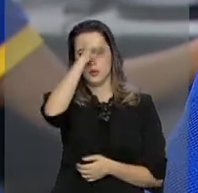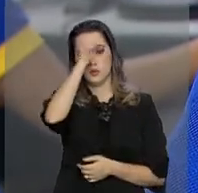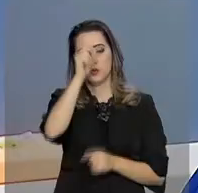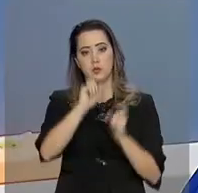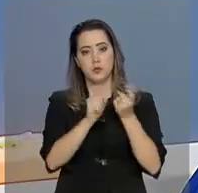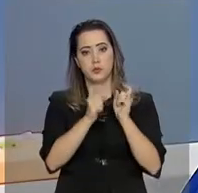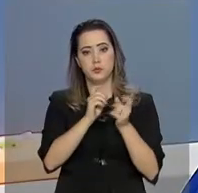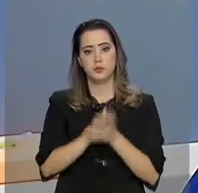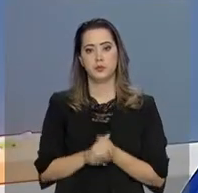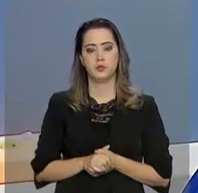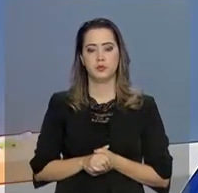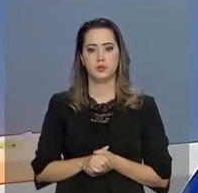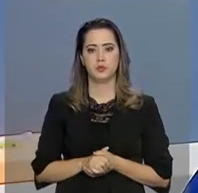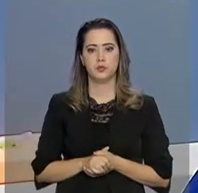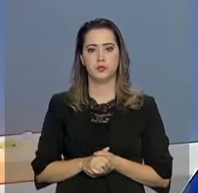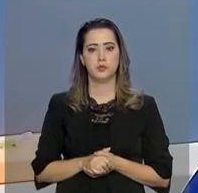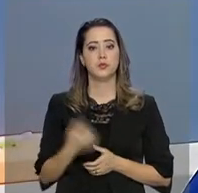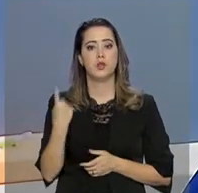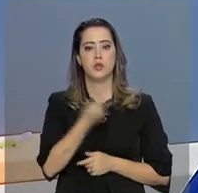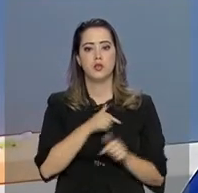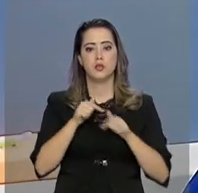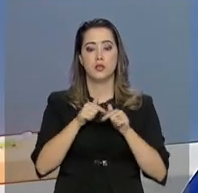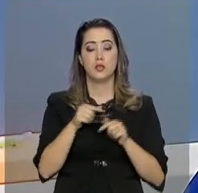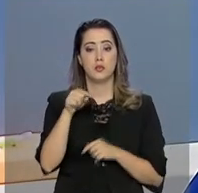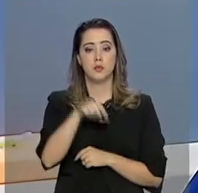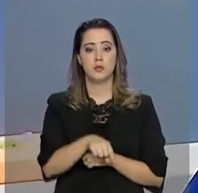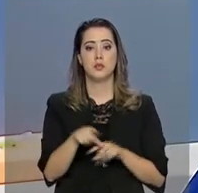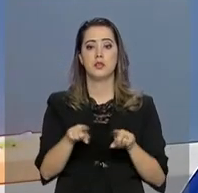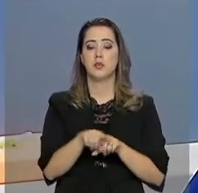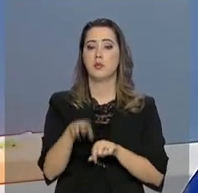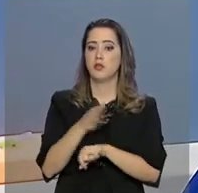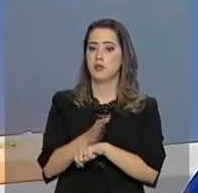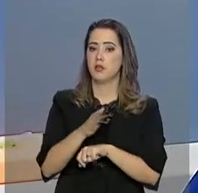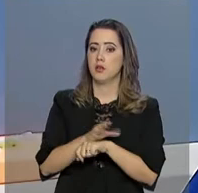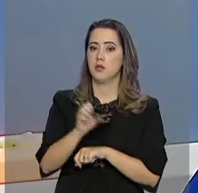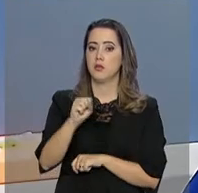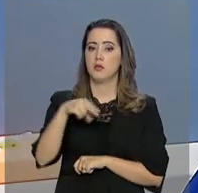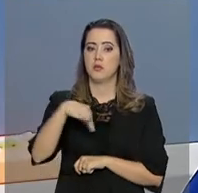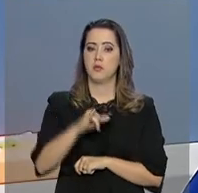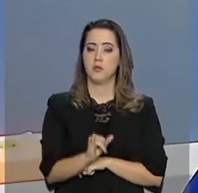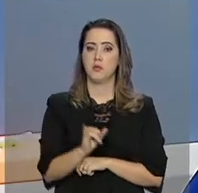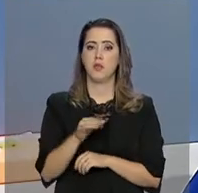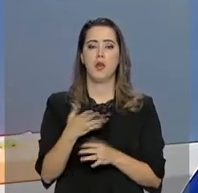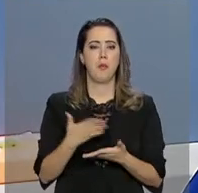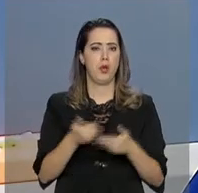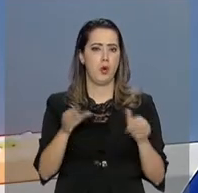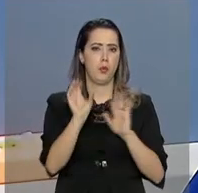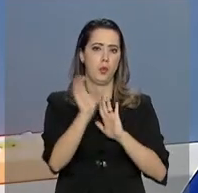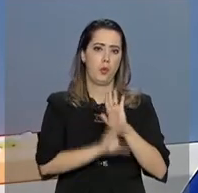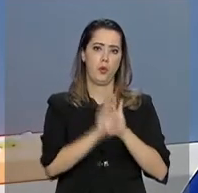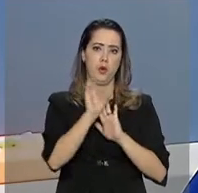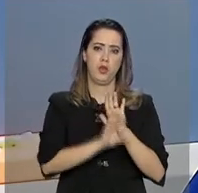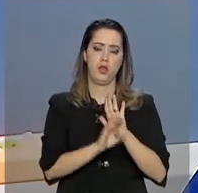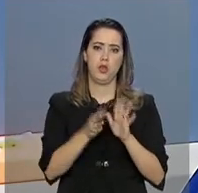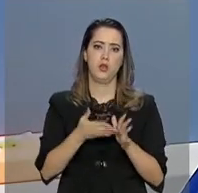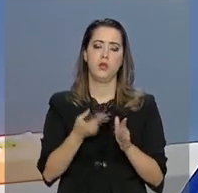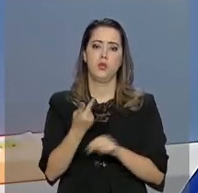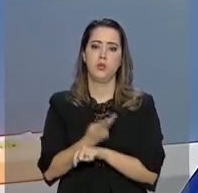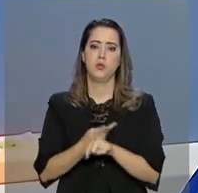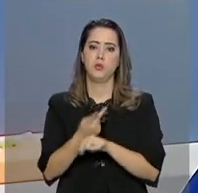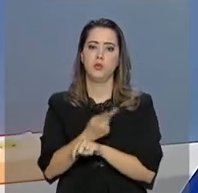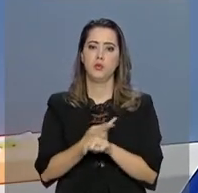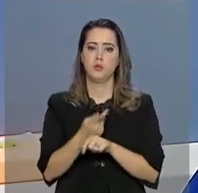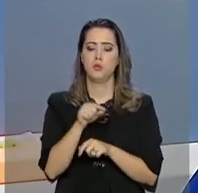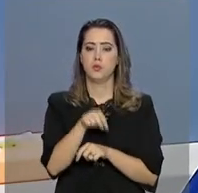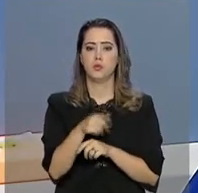além da gente está aqui a gente faz o curso no senai e se complementa o currículo e quando for procurar outro